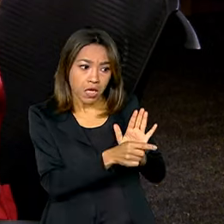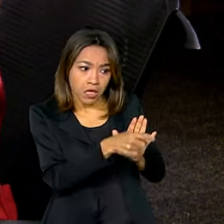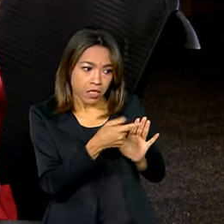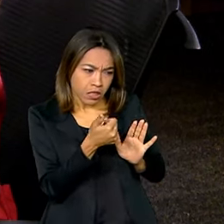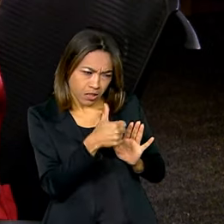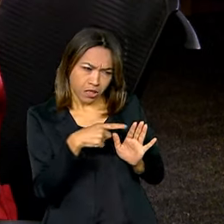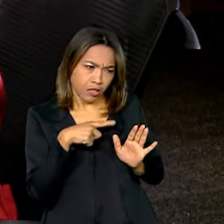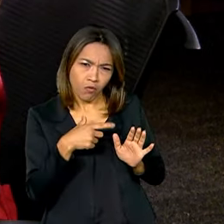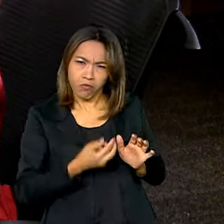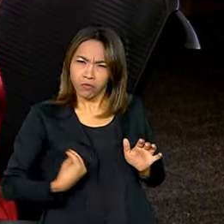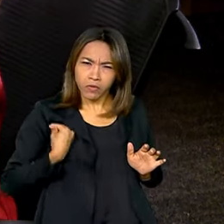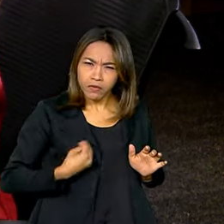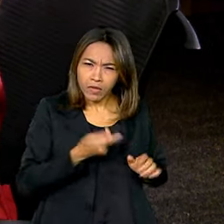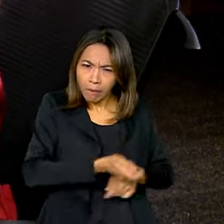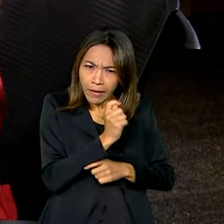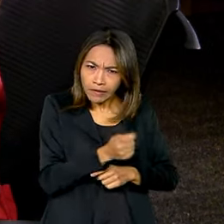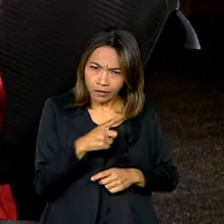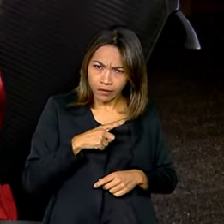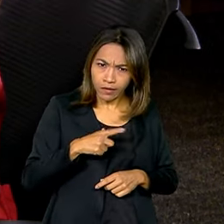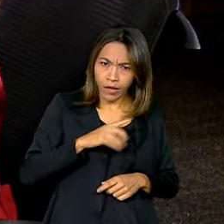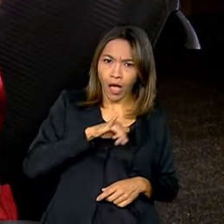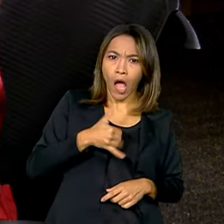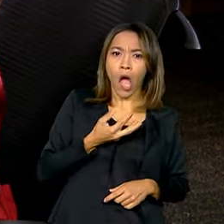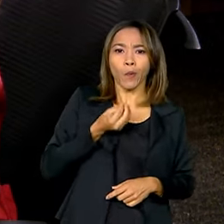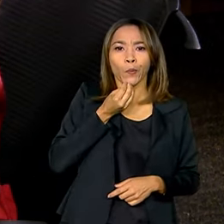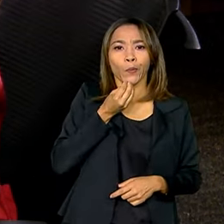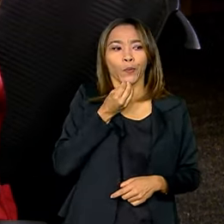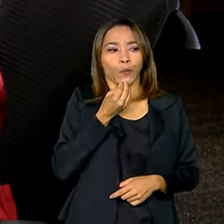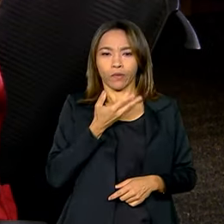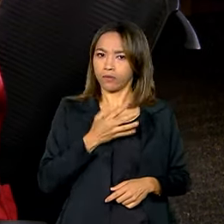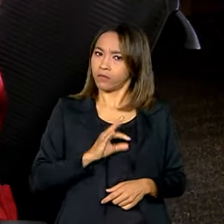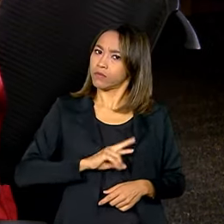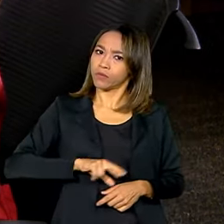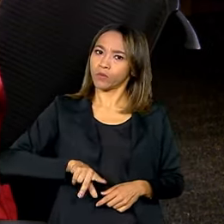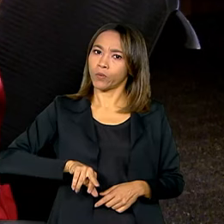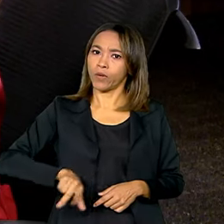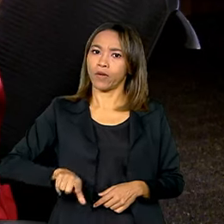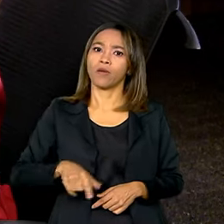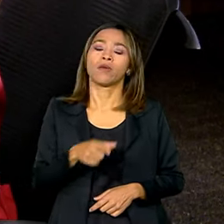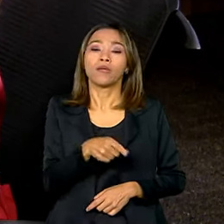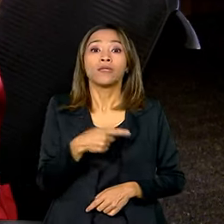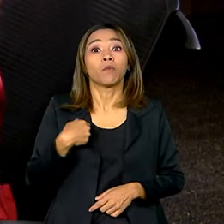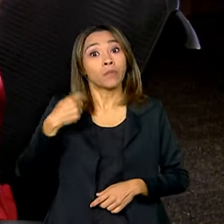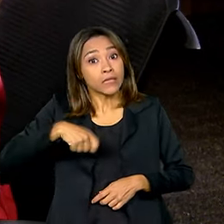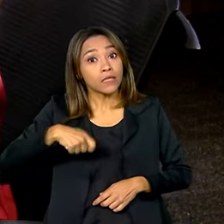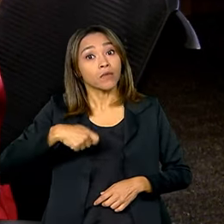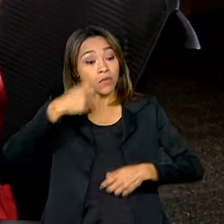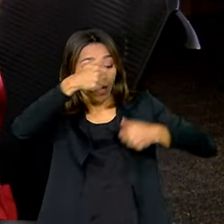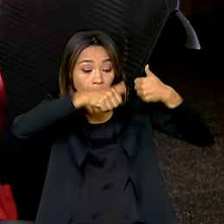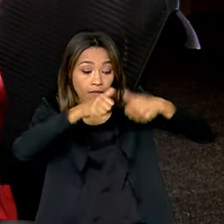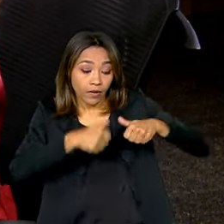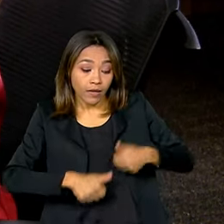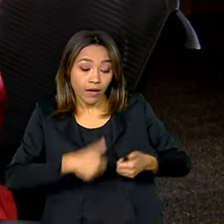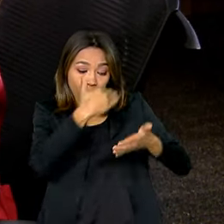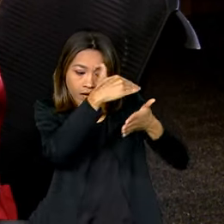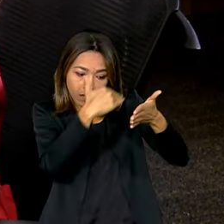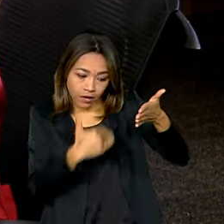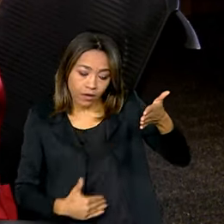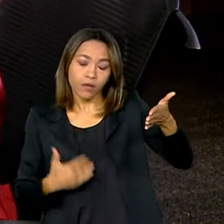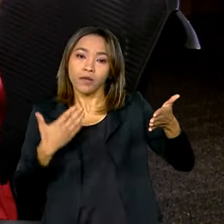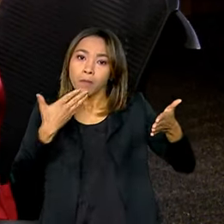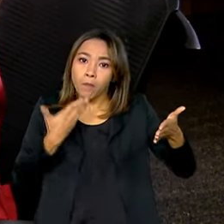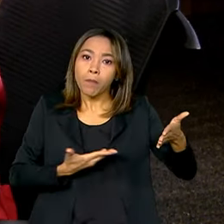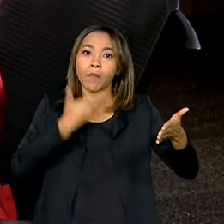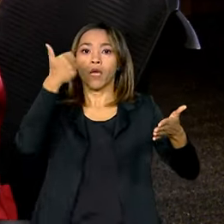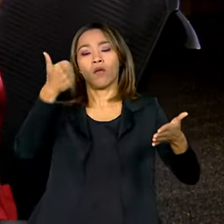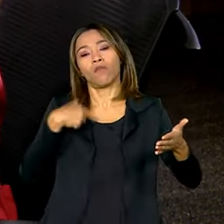de benefício. Então, quanto mais criteriosa for essa análise, quanto mais atual for essa análise, melhor e mais seguro será